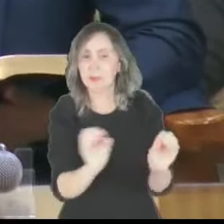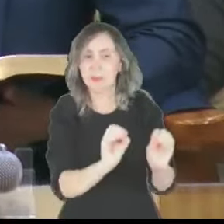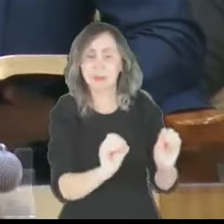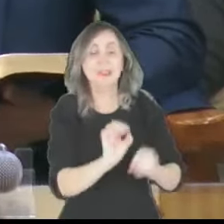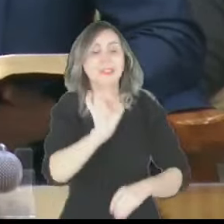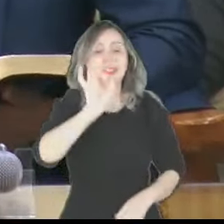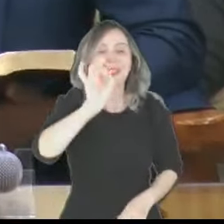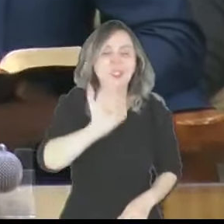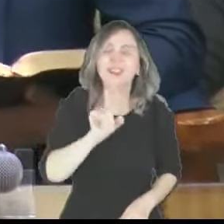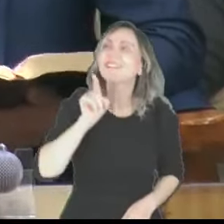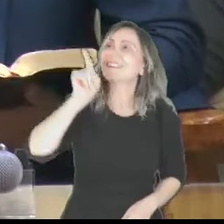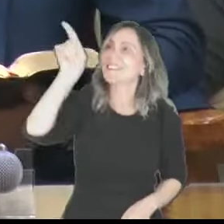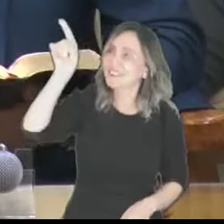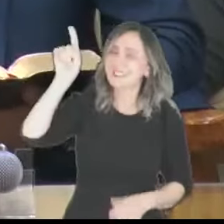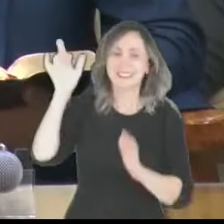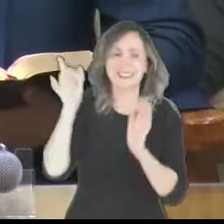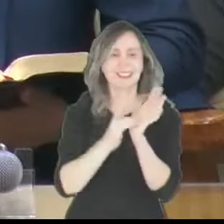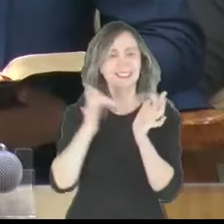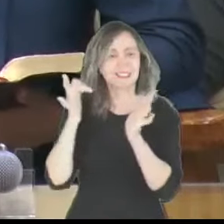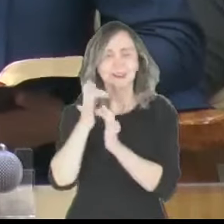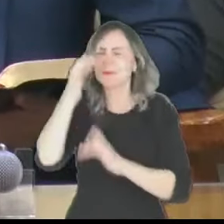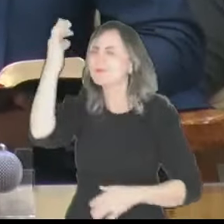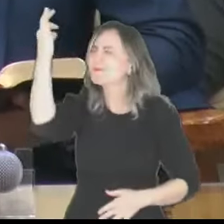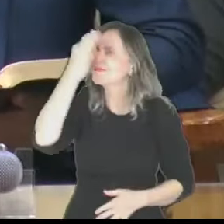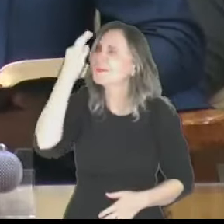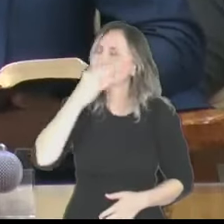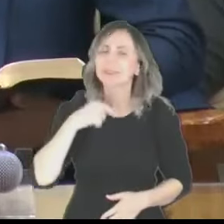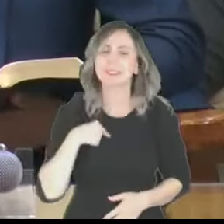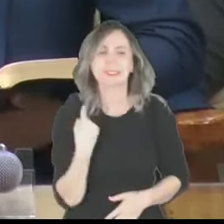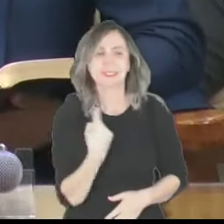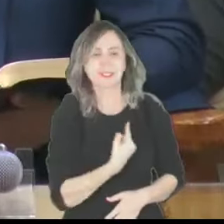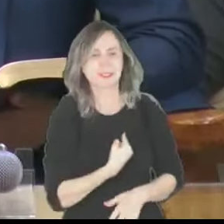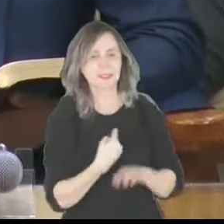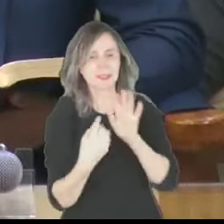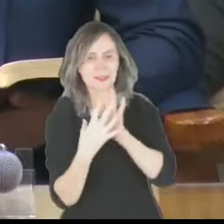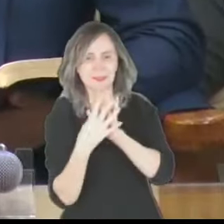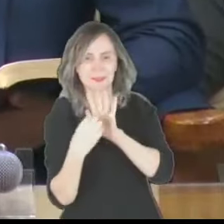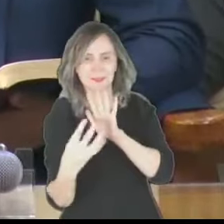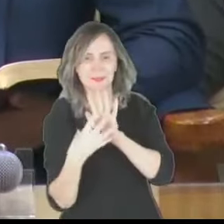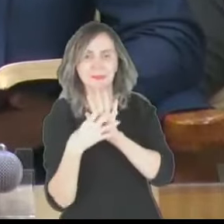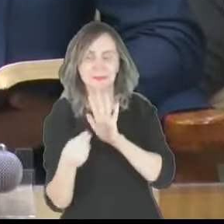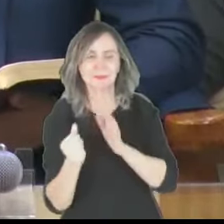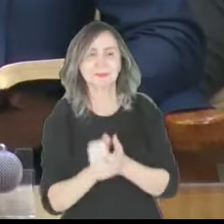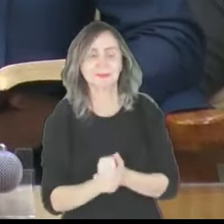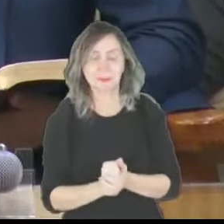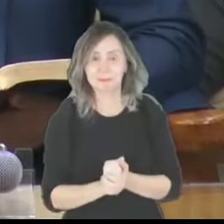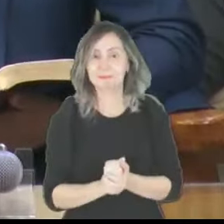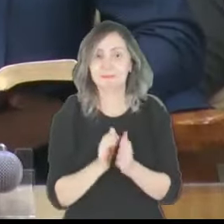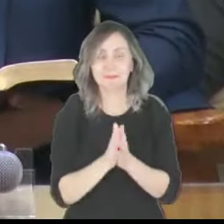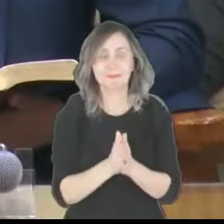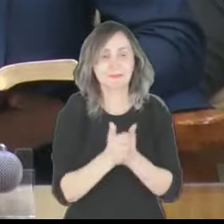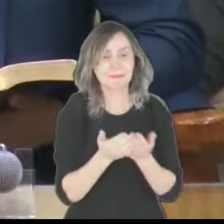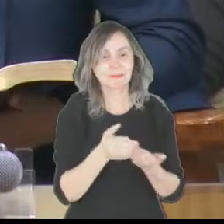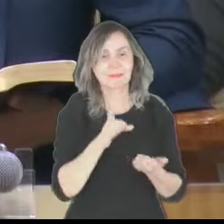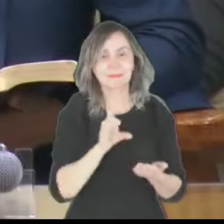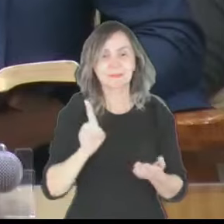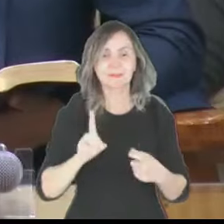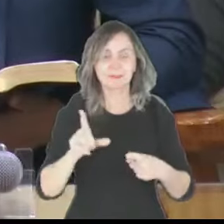o homem perfeito. Por isso que o Evangelho, segundo Lucas, mostra a humanidade